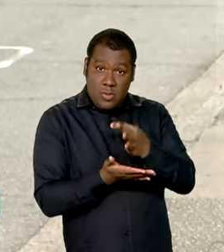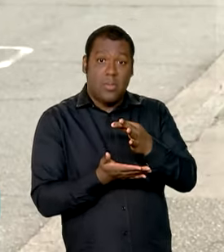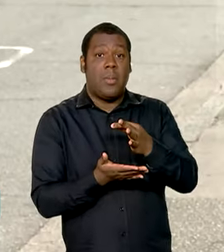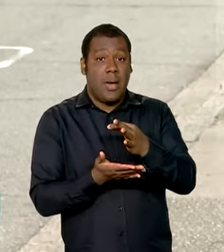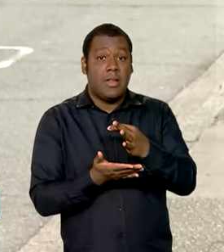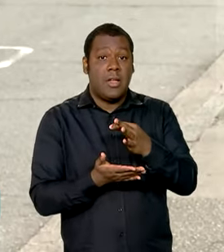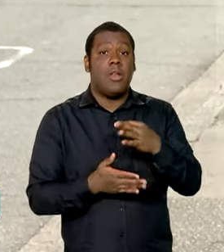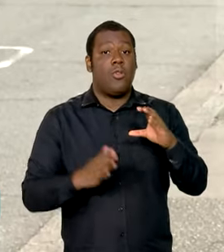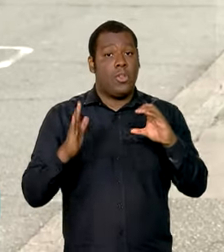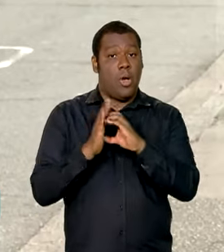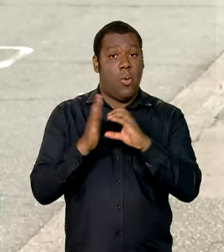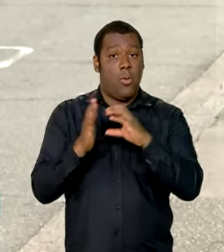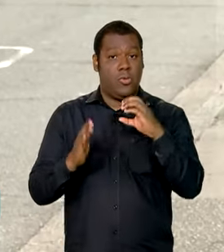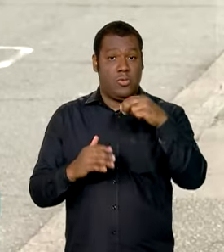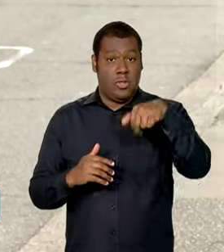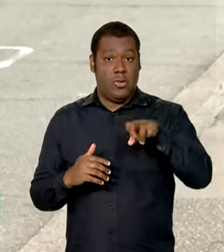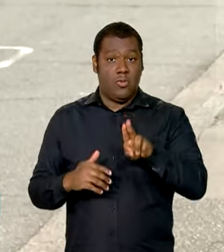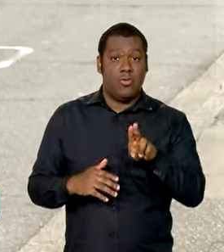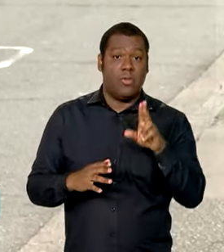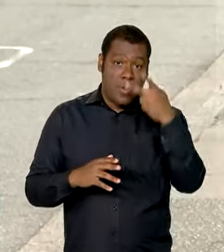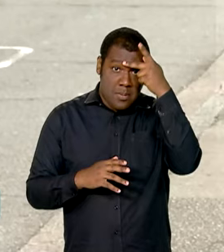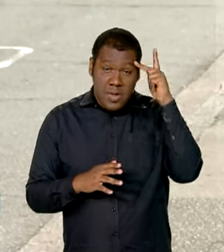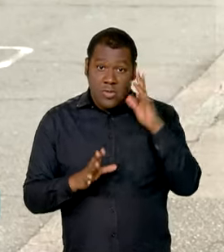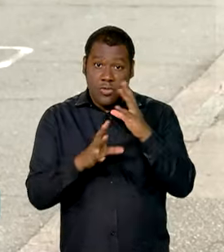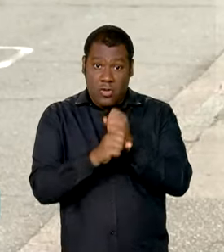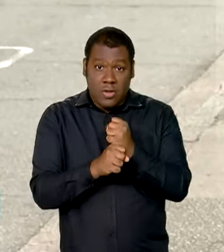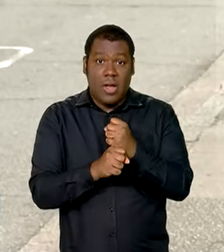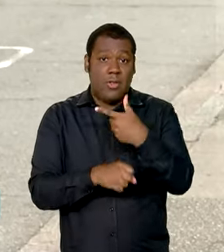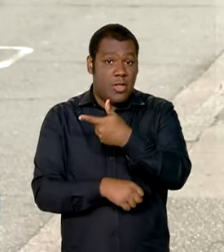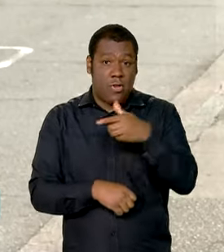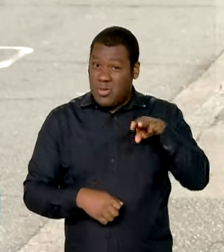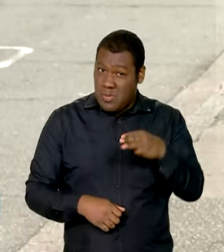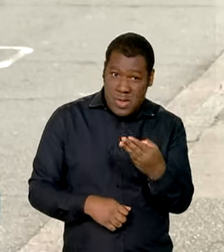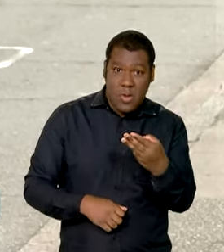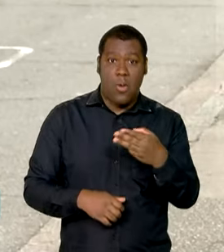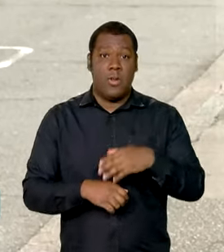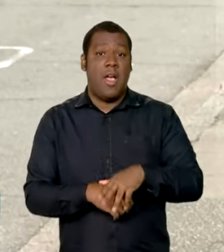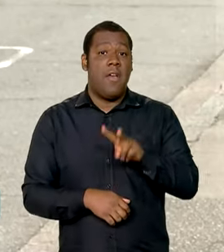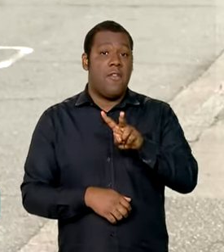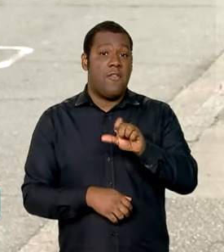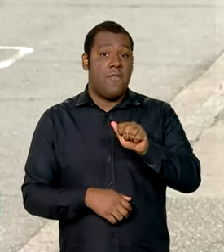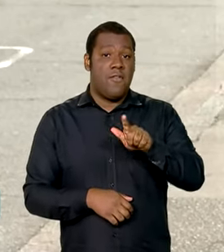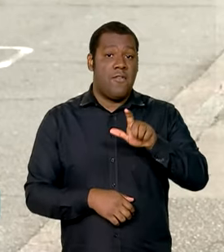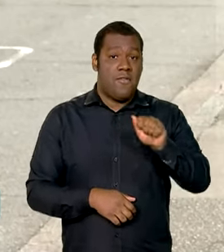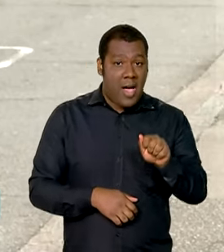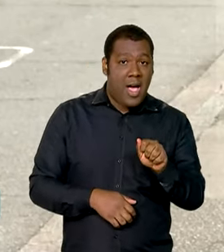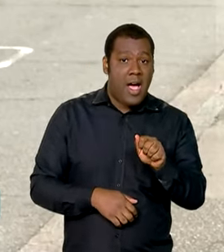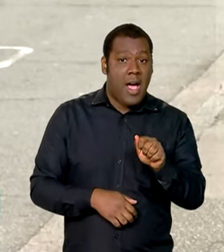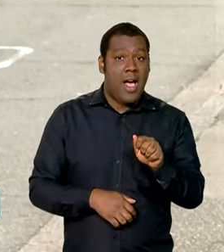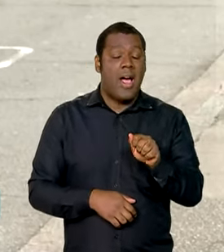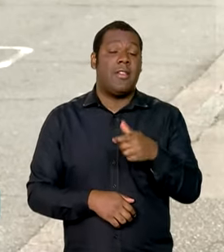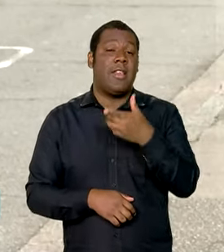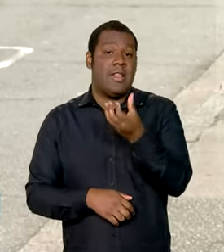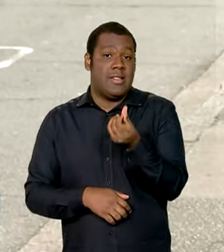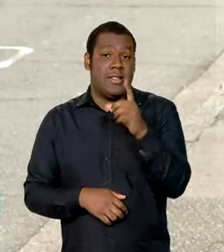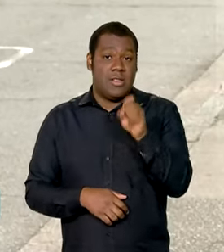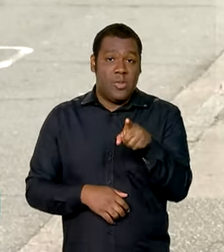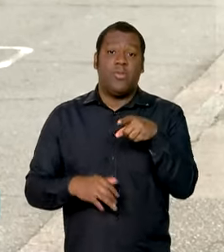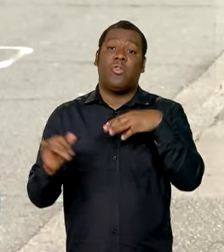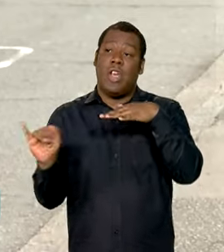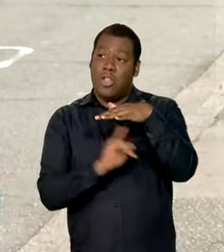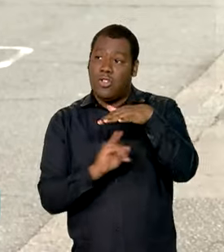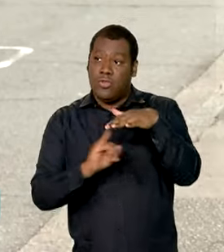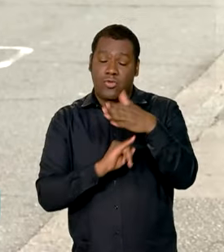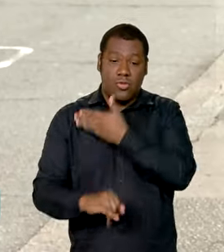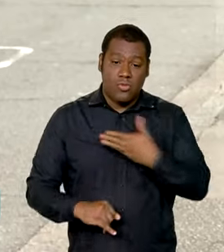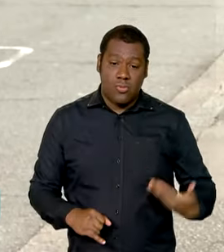Nacional Unificado. Elas concorrem a 6.640 vagas em 21 órgãos da Administração Pública Federal. A prova